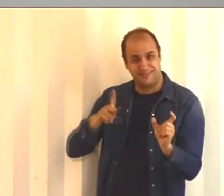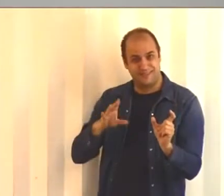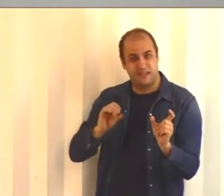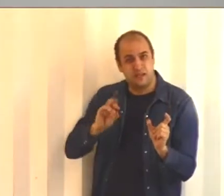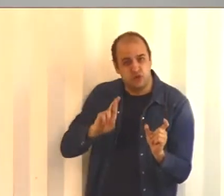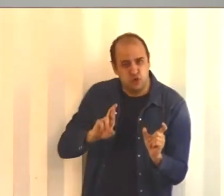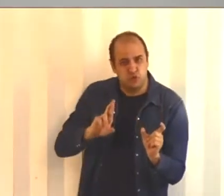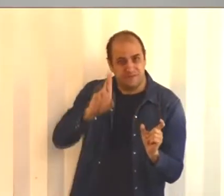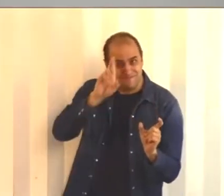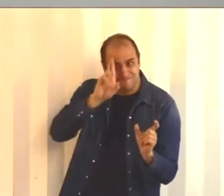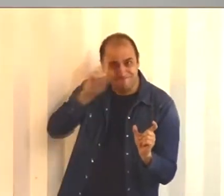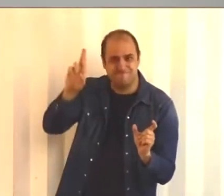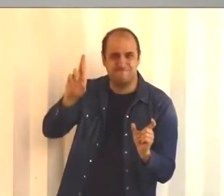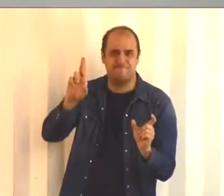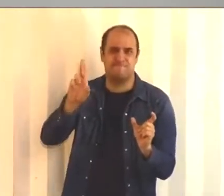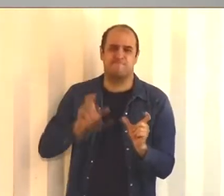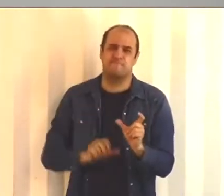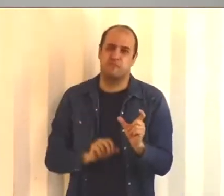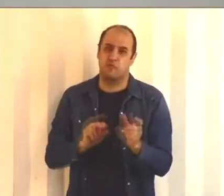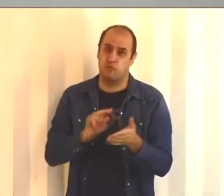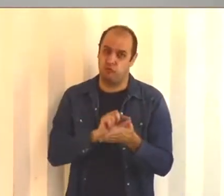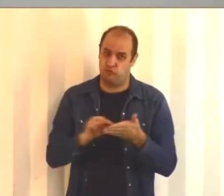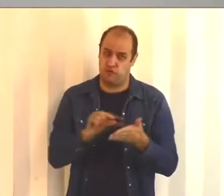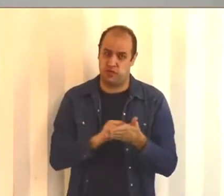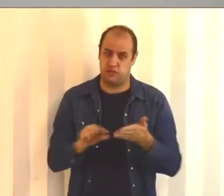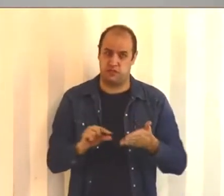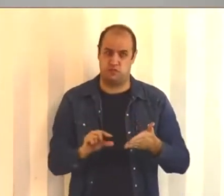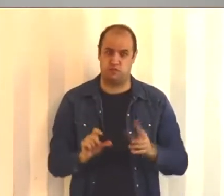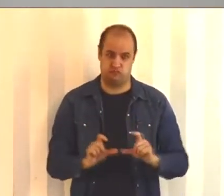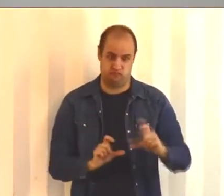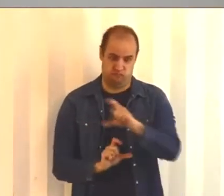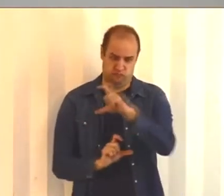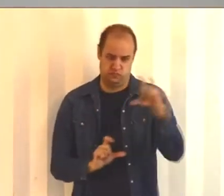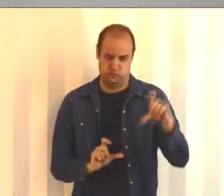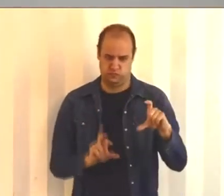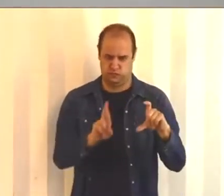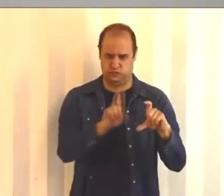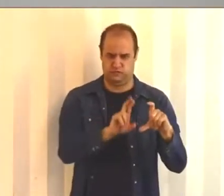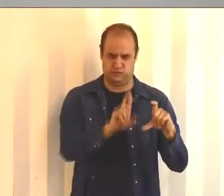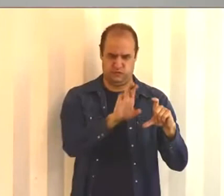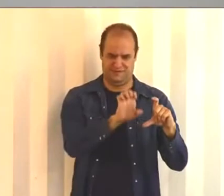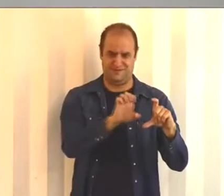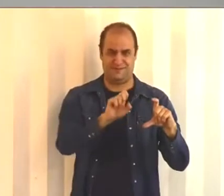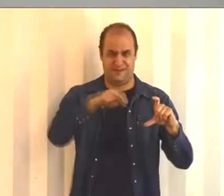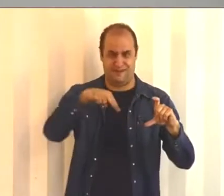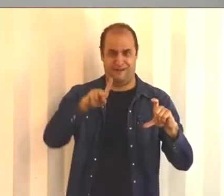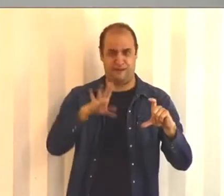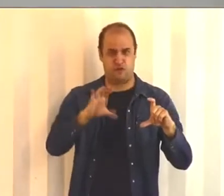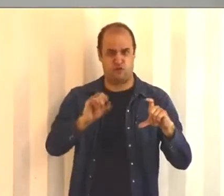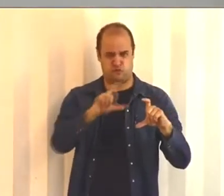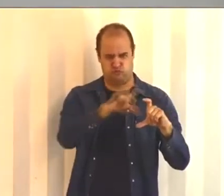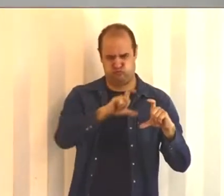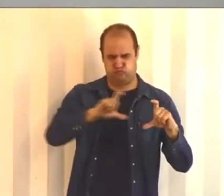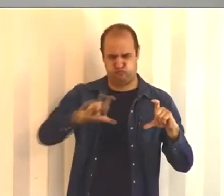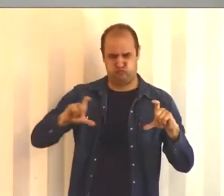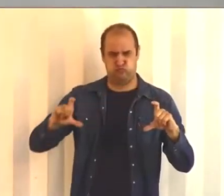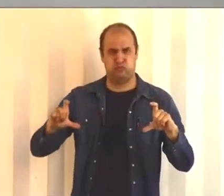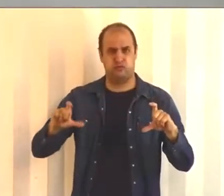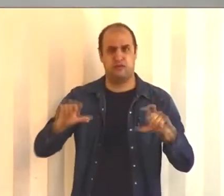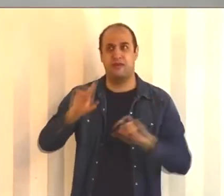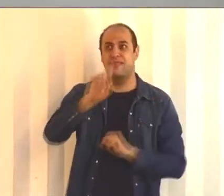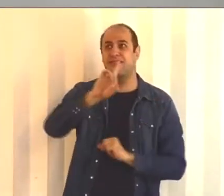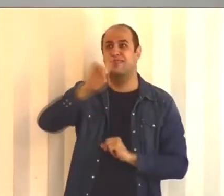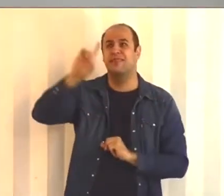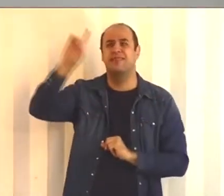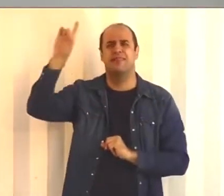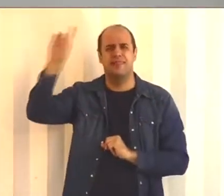palavra Senhor nesse texto, no versículo 1, sempre em caixa alta, e quando aparece Senhor, tudo em maiúsculo, quer dizer Deus do